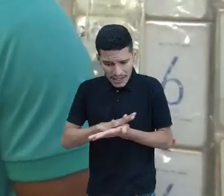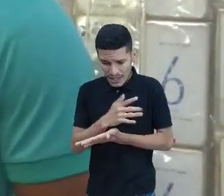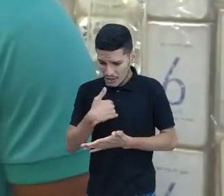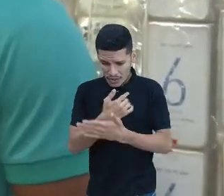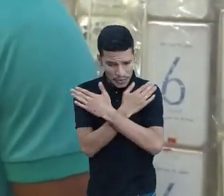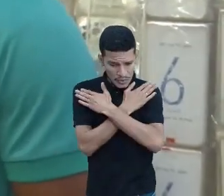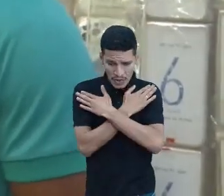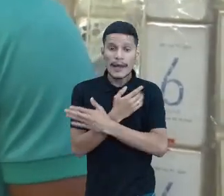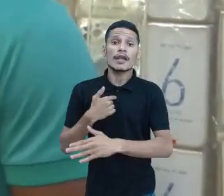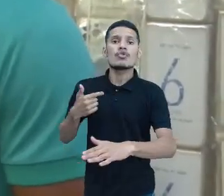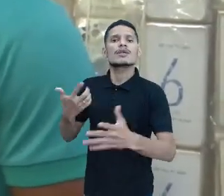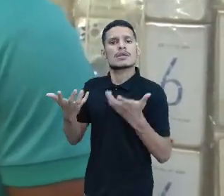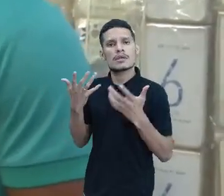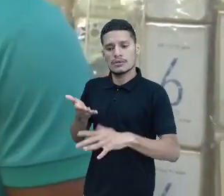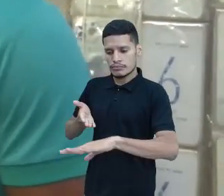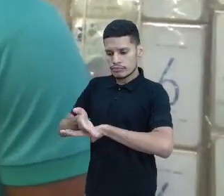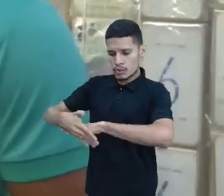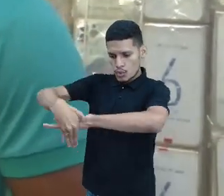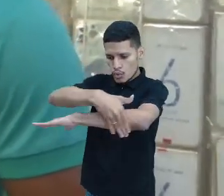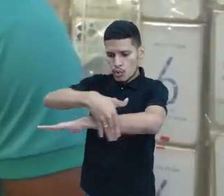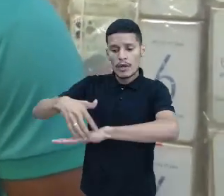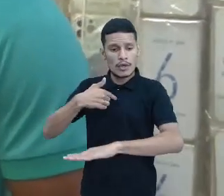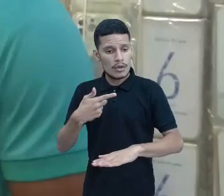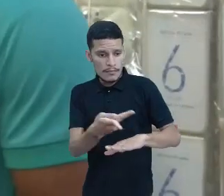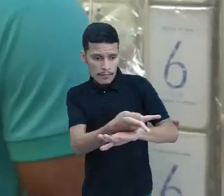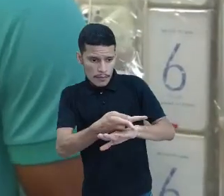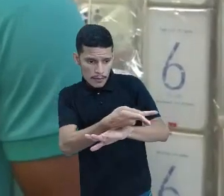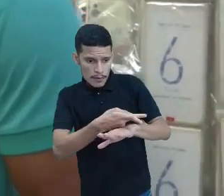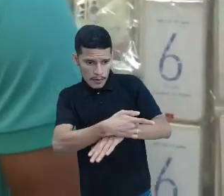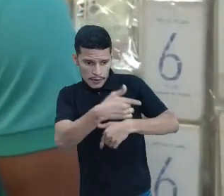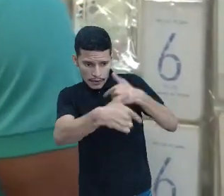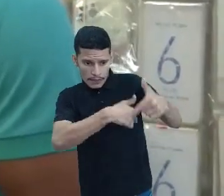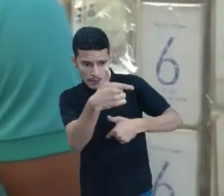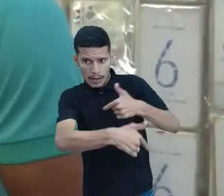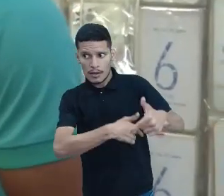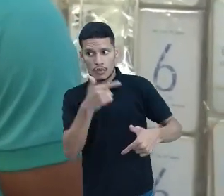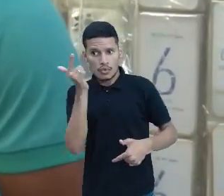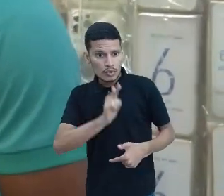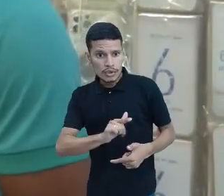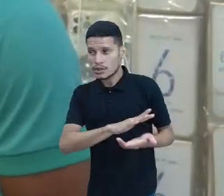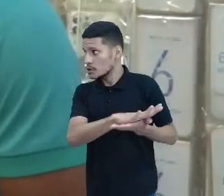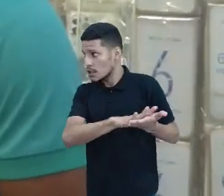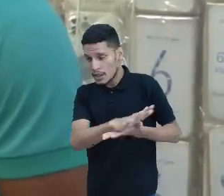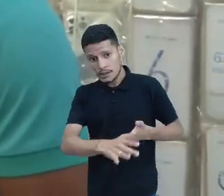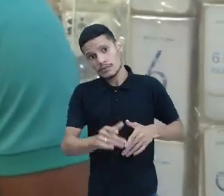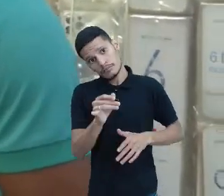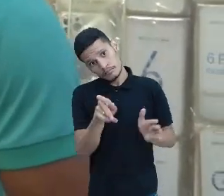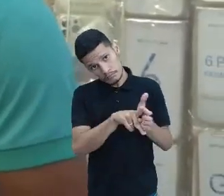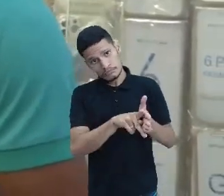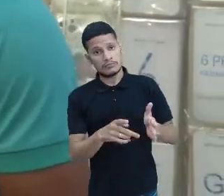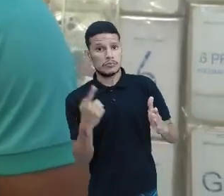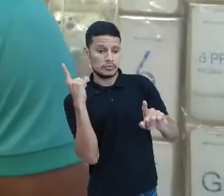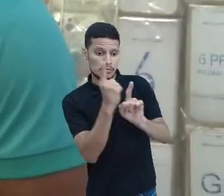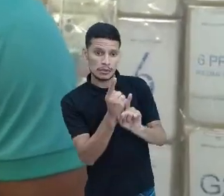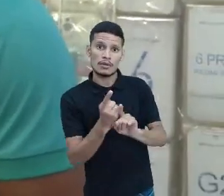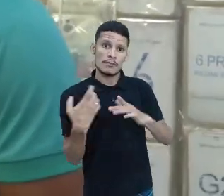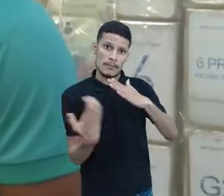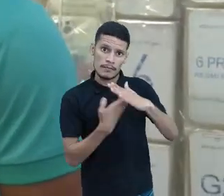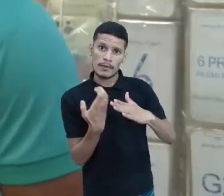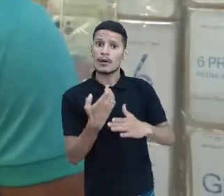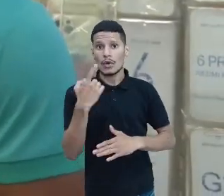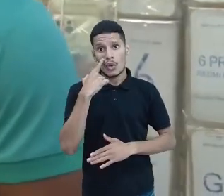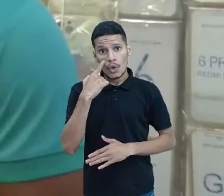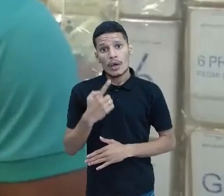cá, porque eu já estava procurando emprego, estava botando currículo, mas em canto nenhum não estava conseguindo encontrar emprego. Então foi o único canto que